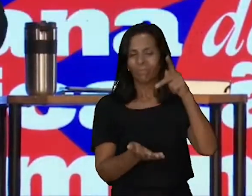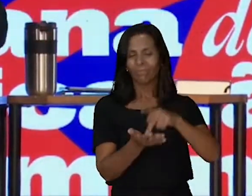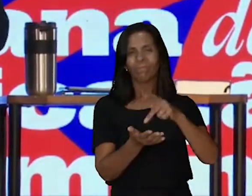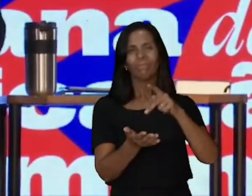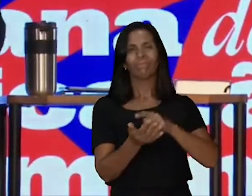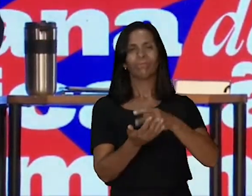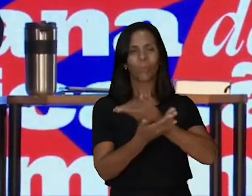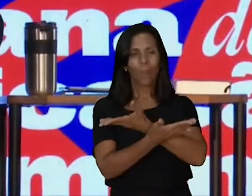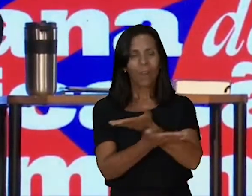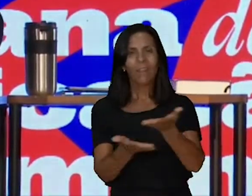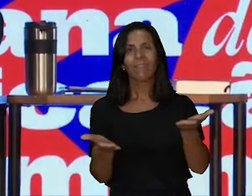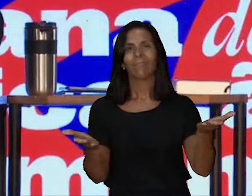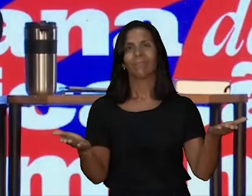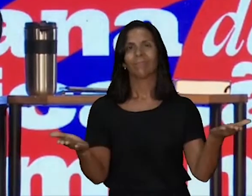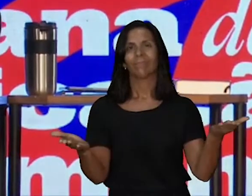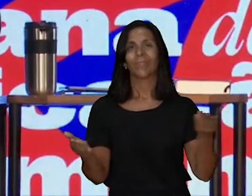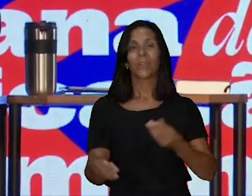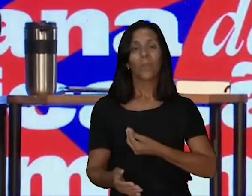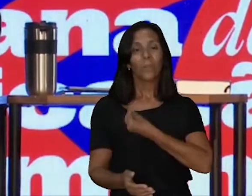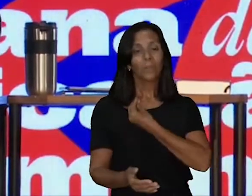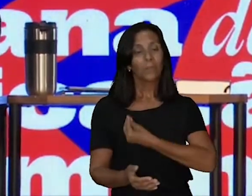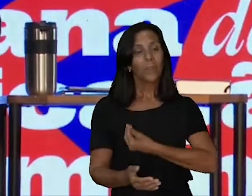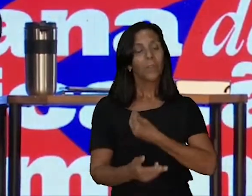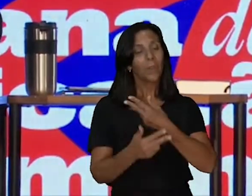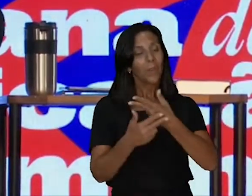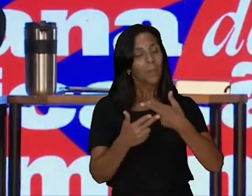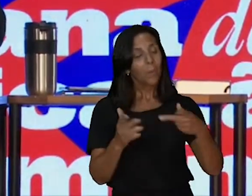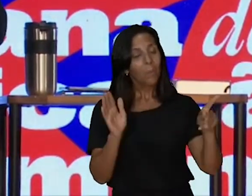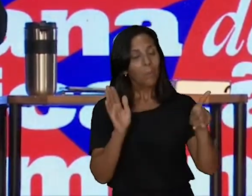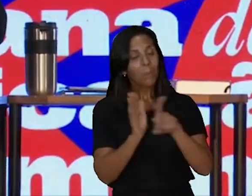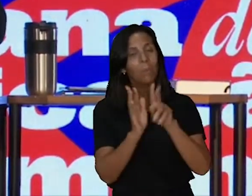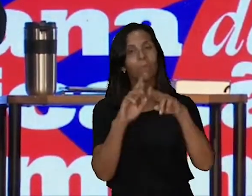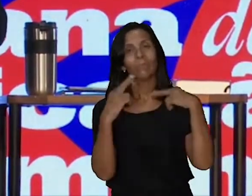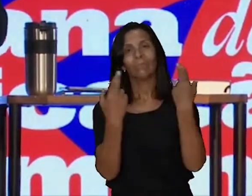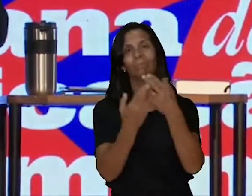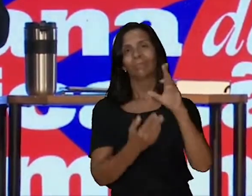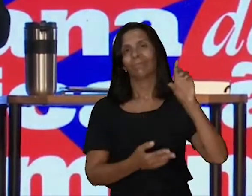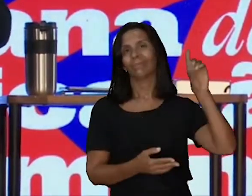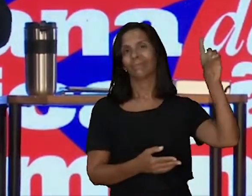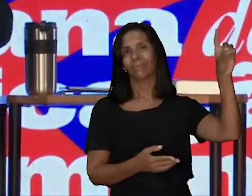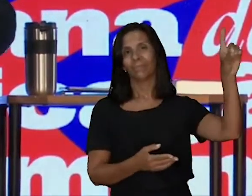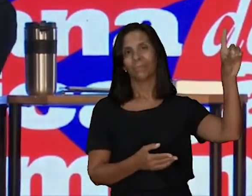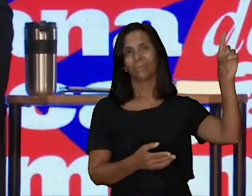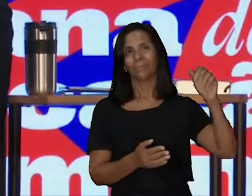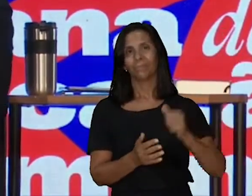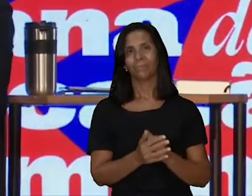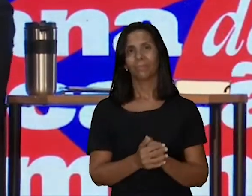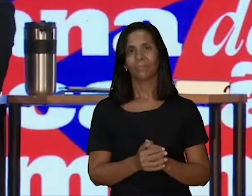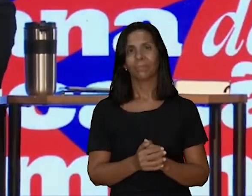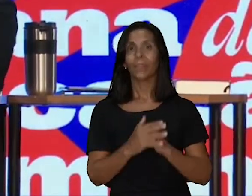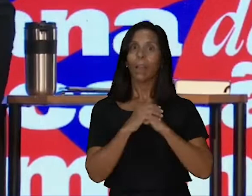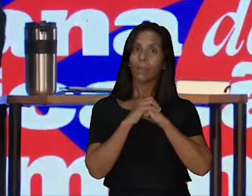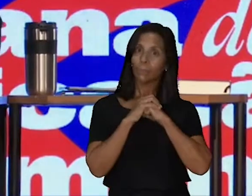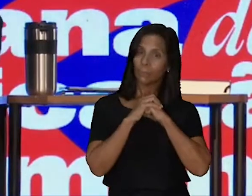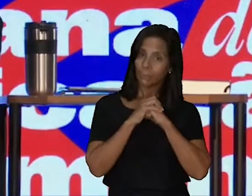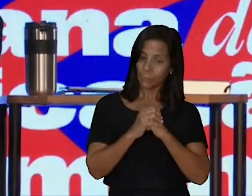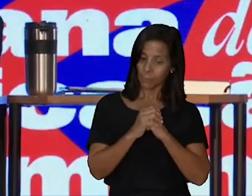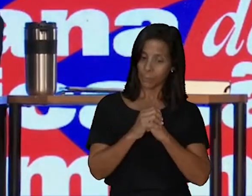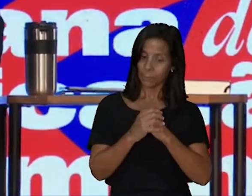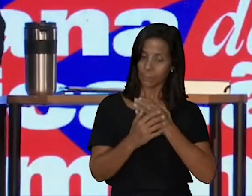para viver as verdades do reino de Deus. Você pode dizer isso amém para si